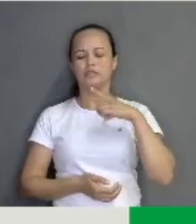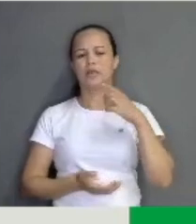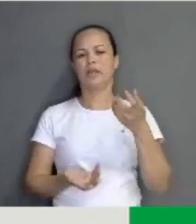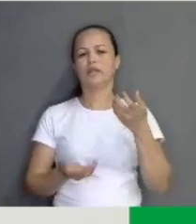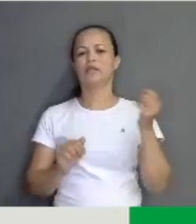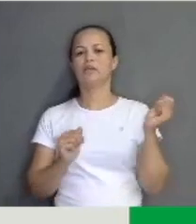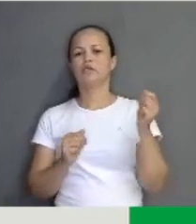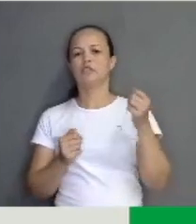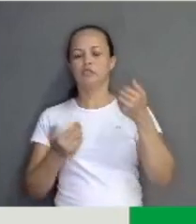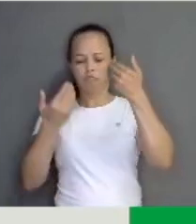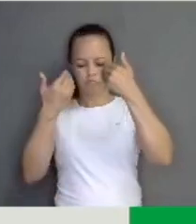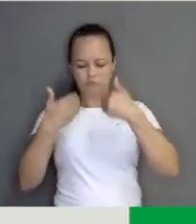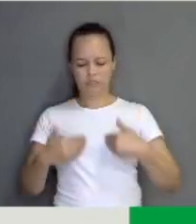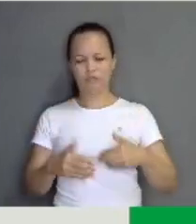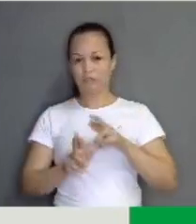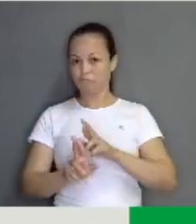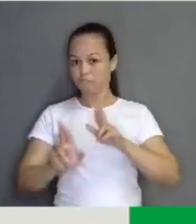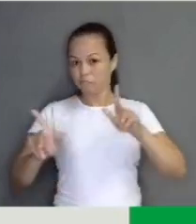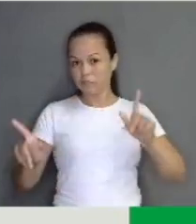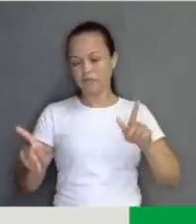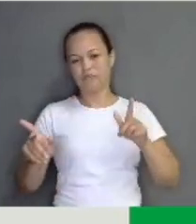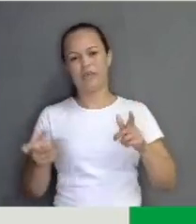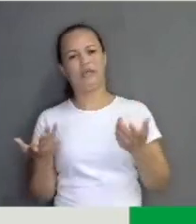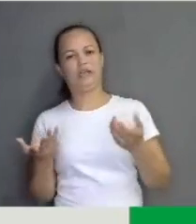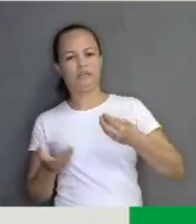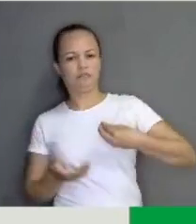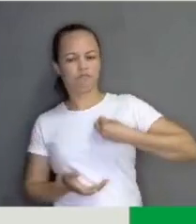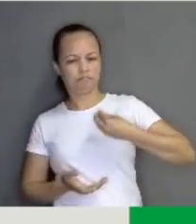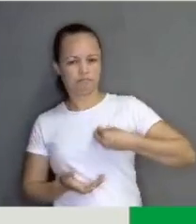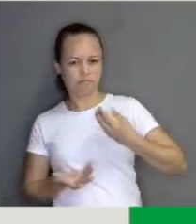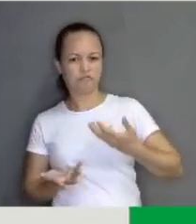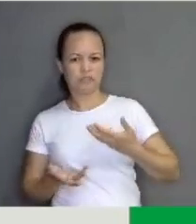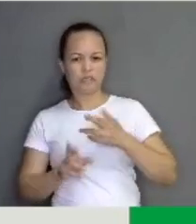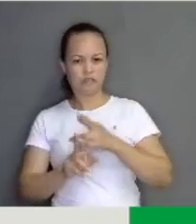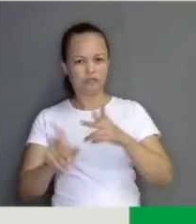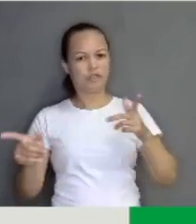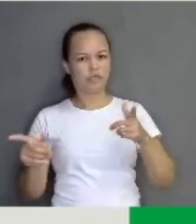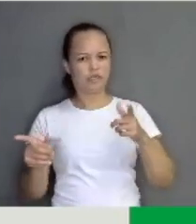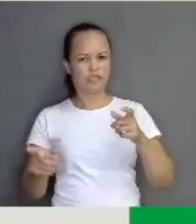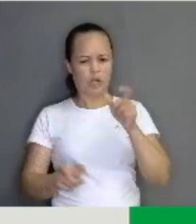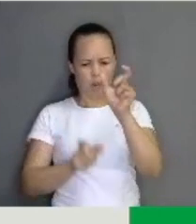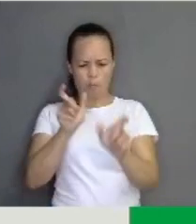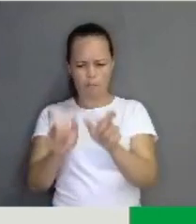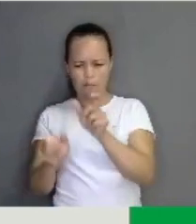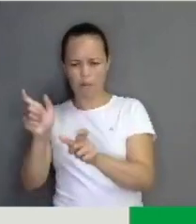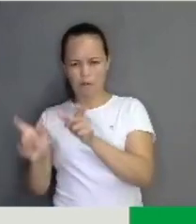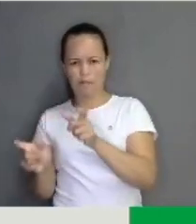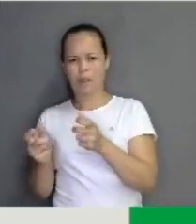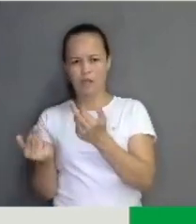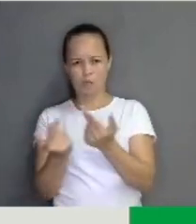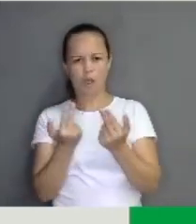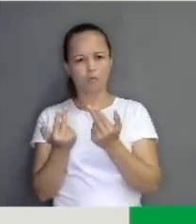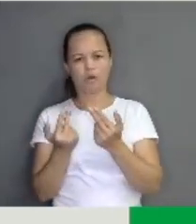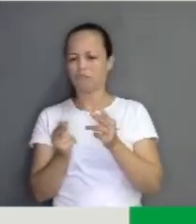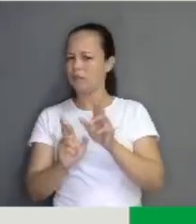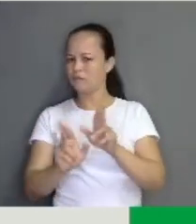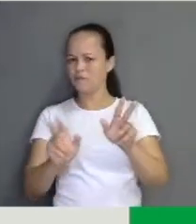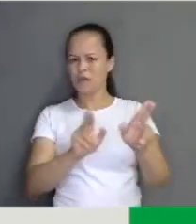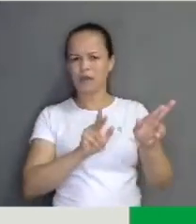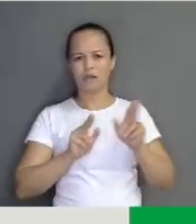não é? Ninguém aqui é igual a ninguém. Todo mundo é diferente. Até gêmeos são diferentes,